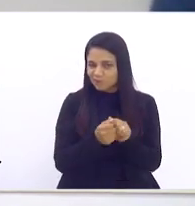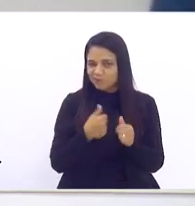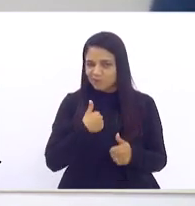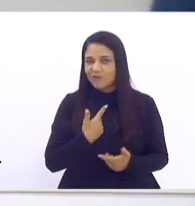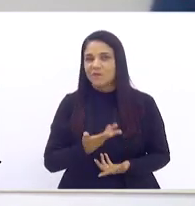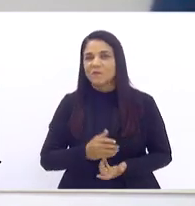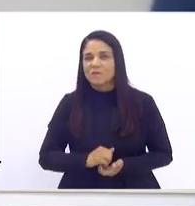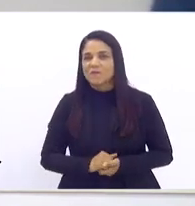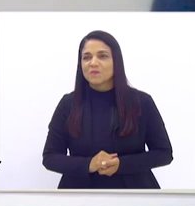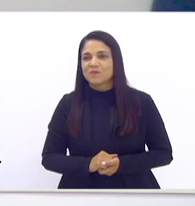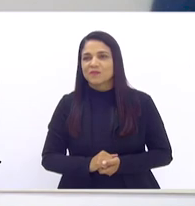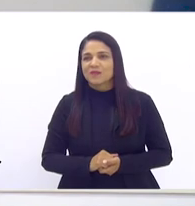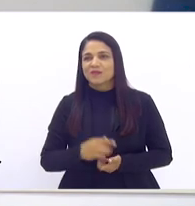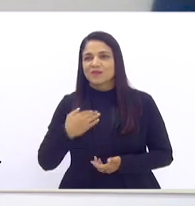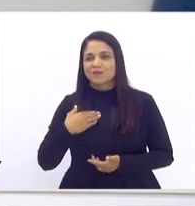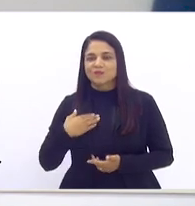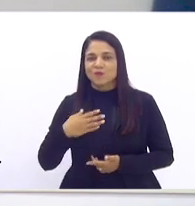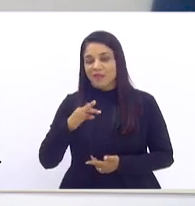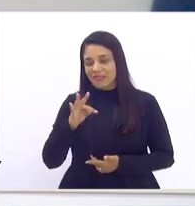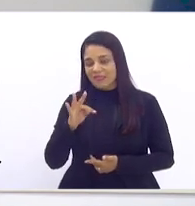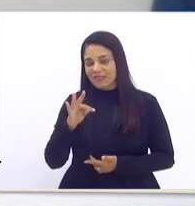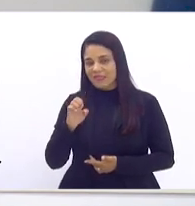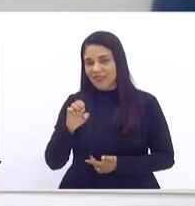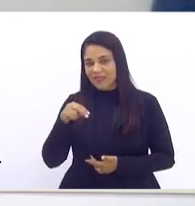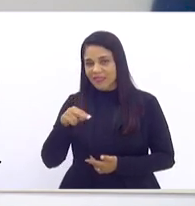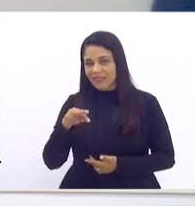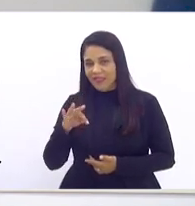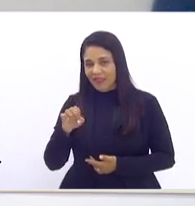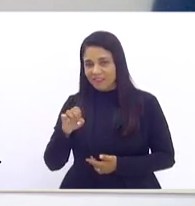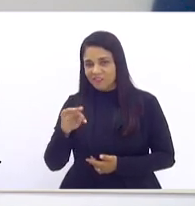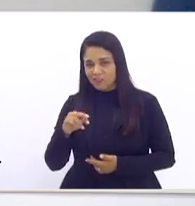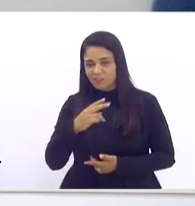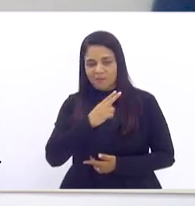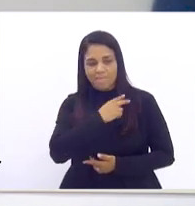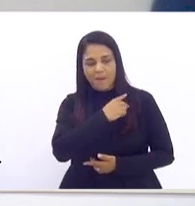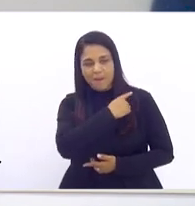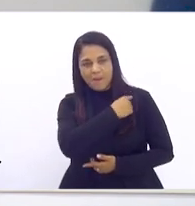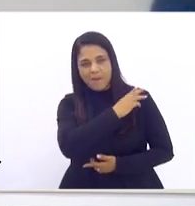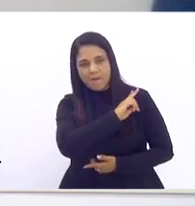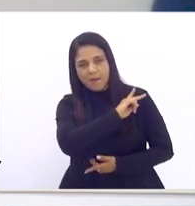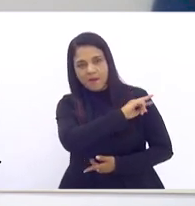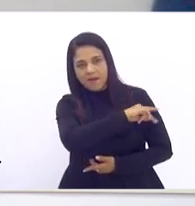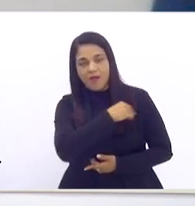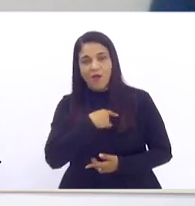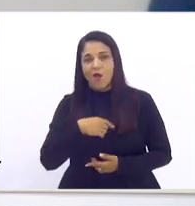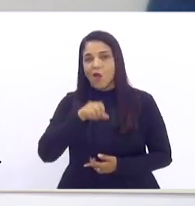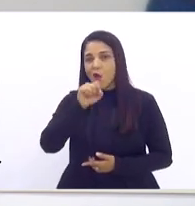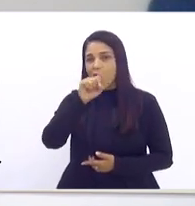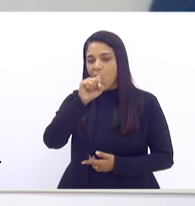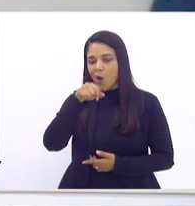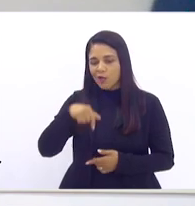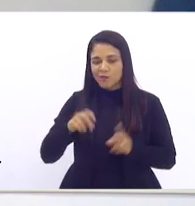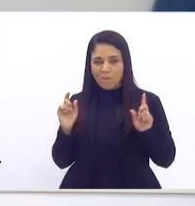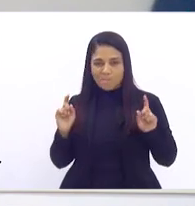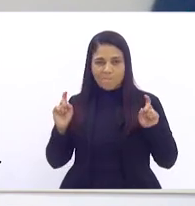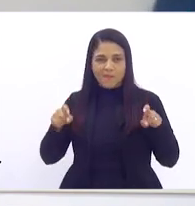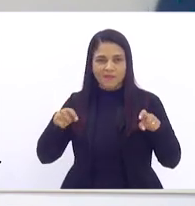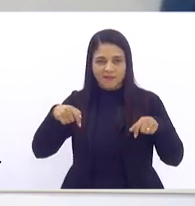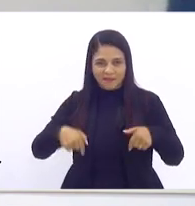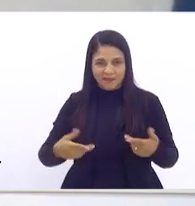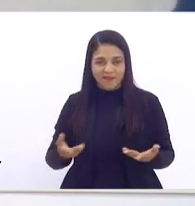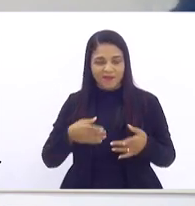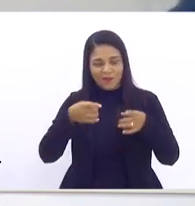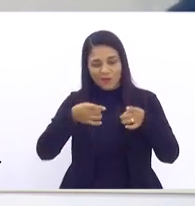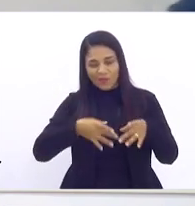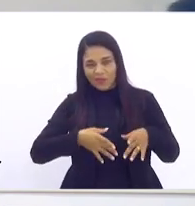Eu sou Tenente Raso porque não sei se eu fiz uma boa opção não mas já tô há oito mandados aqui na vida pública deixei como primeiro